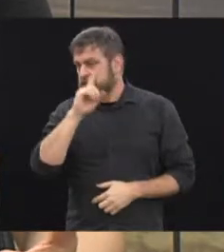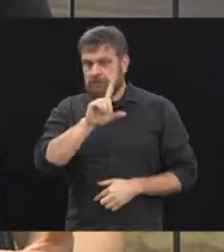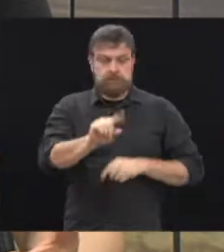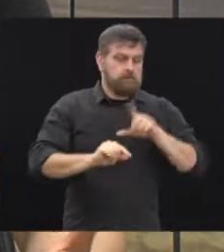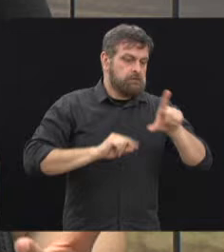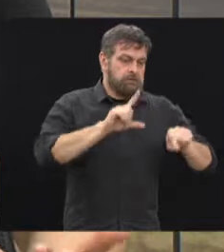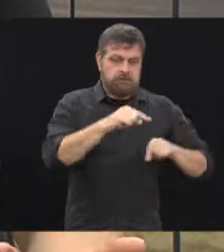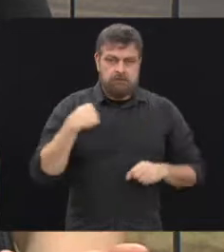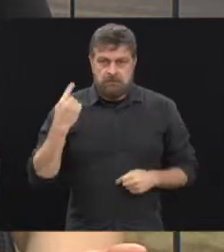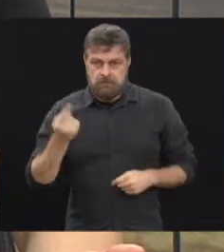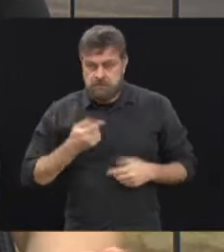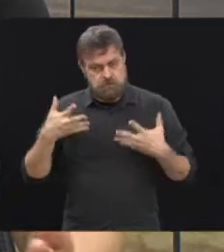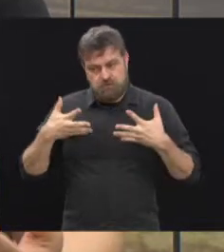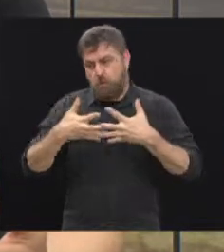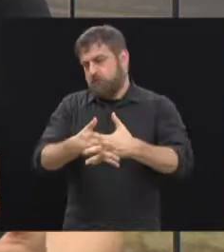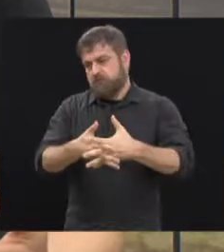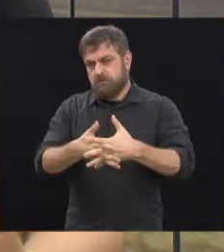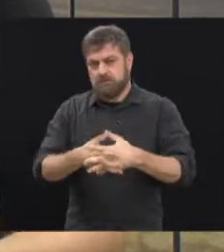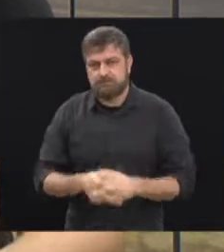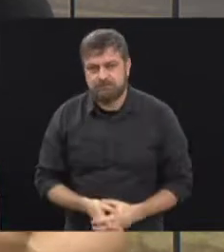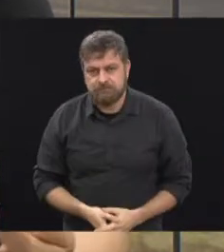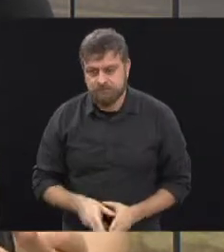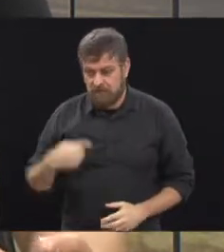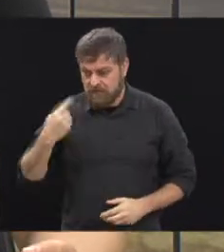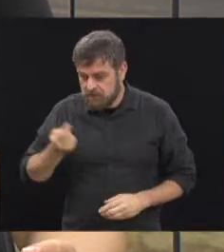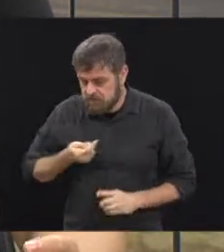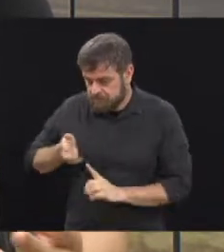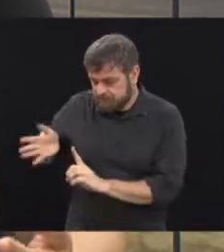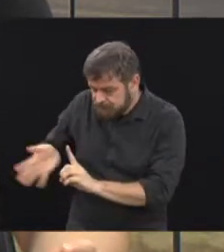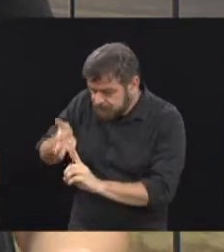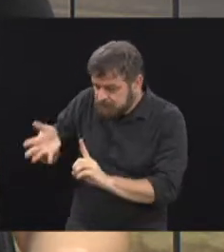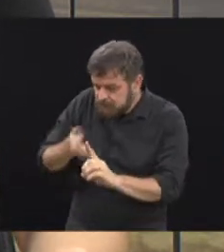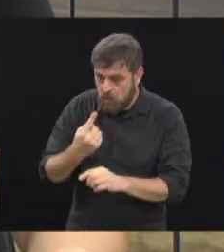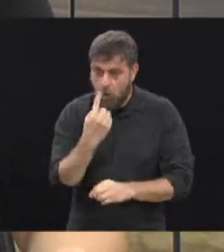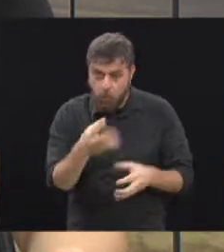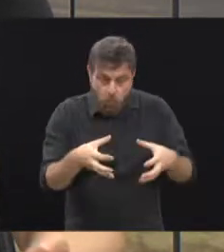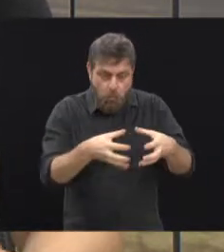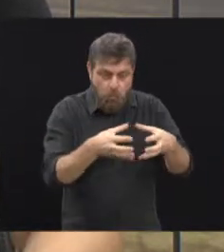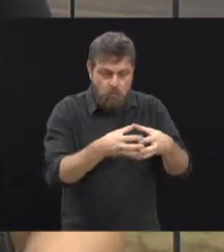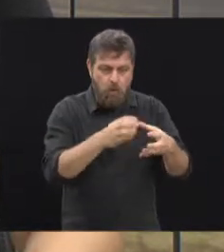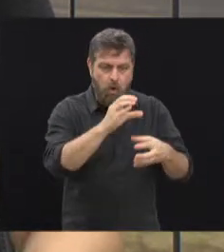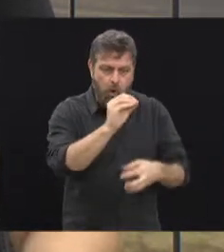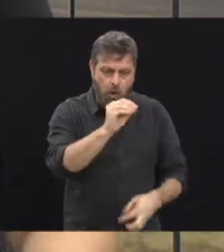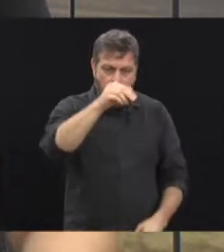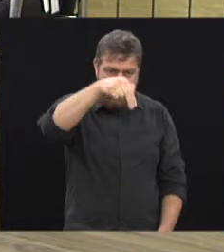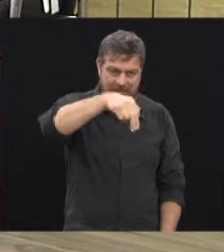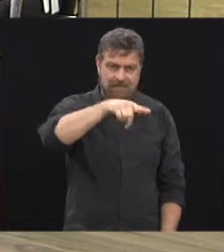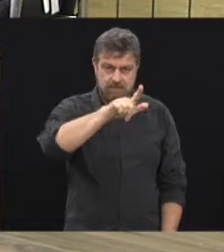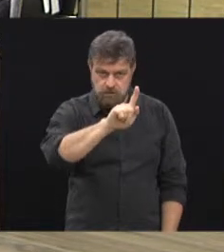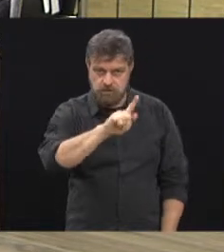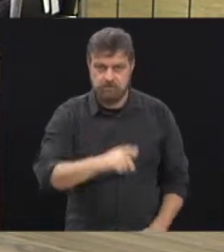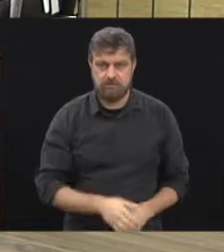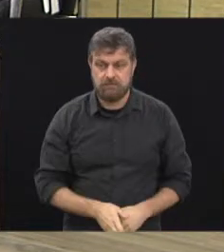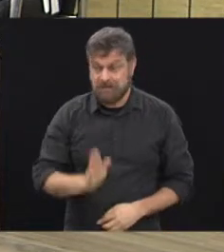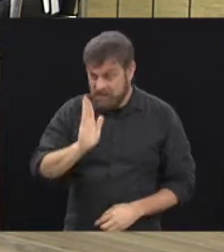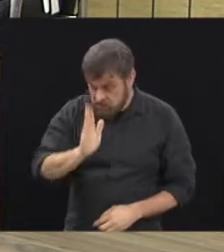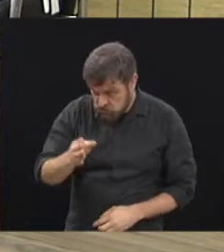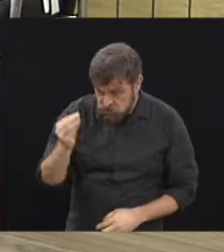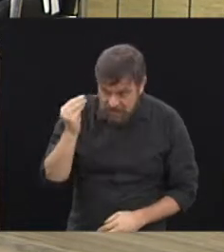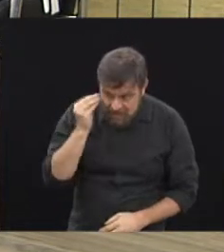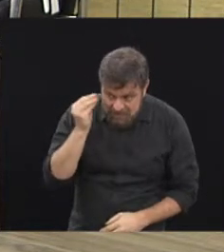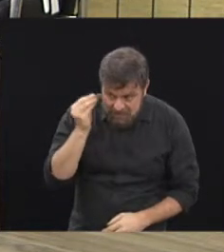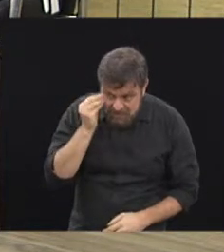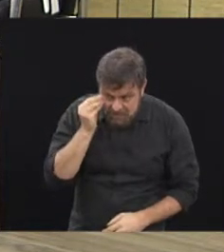gente não quis muito confundir. A gente vai sempre escolher uma ONG por país. Que inclusive é uma que vocês já conhecem,